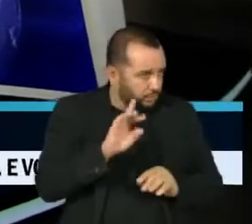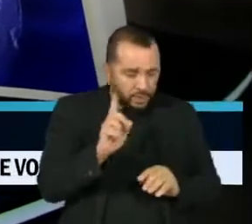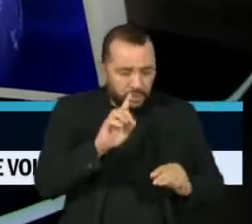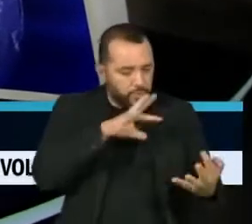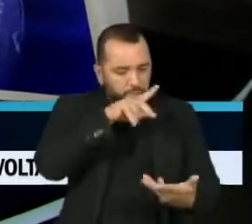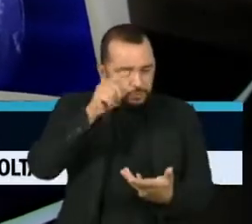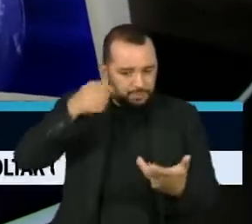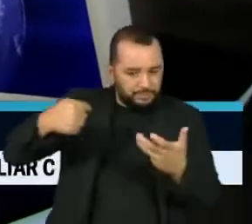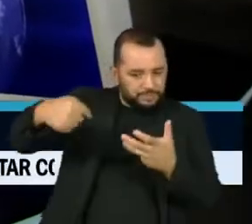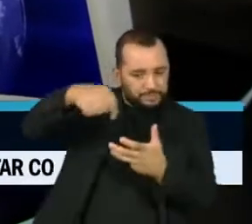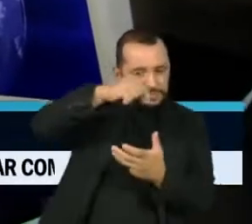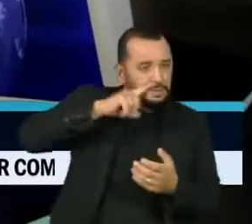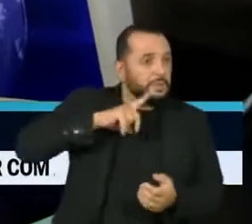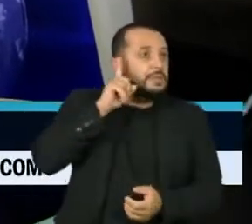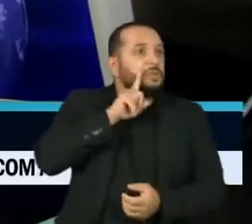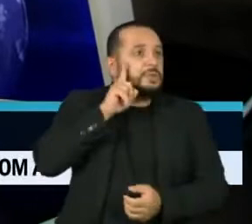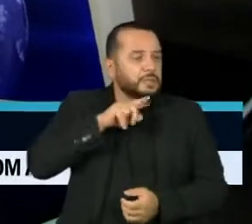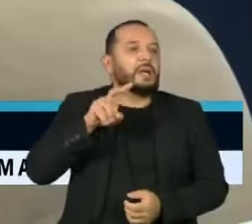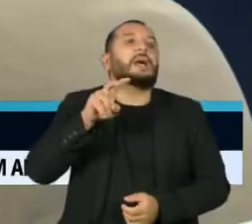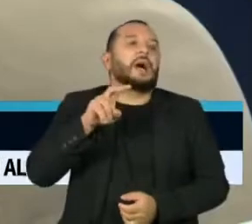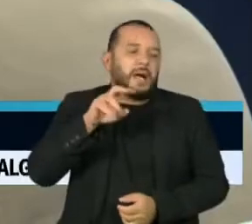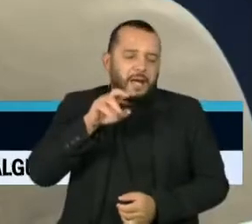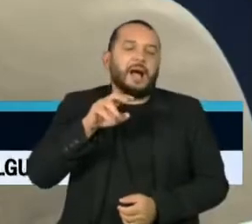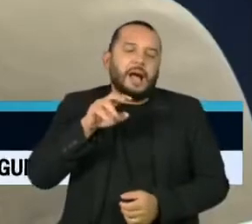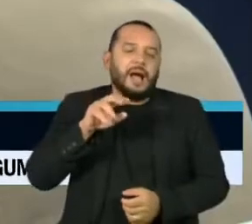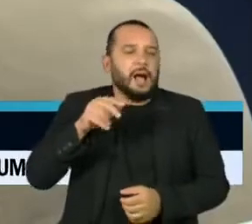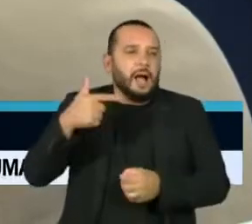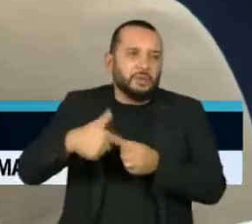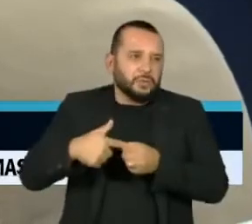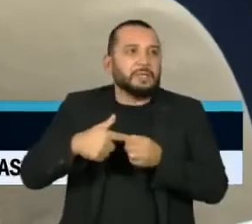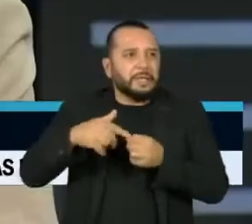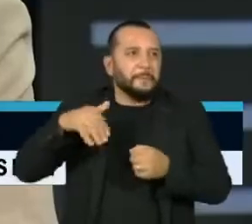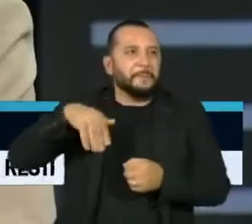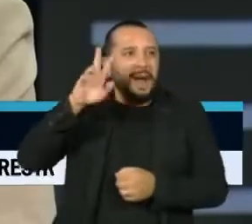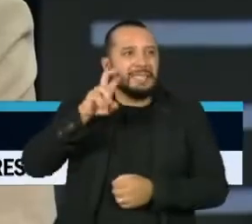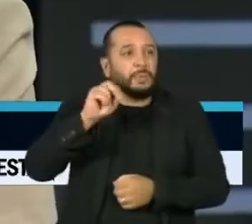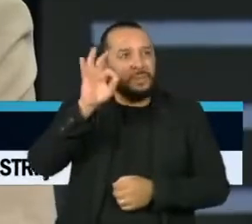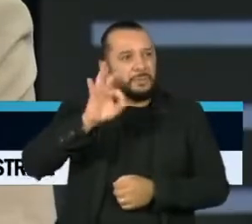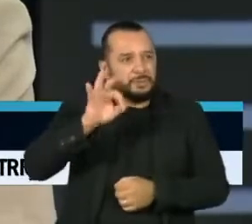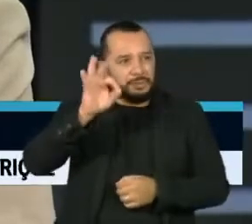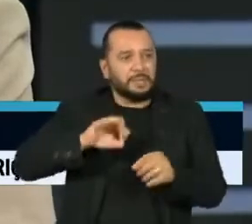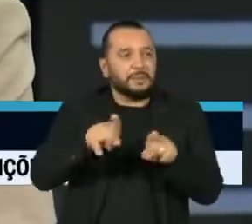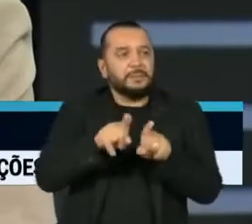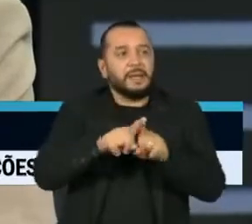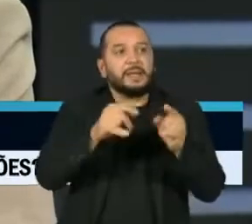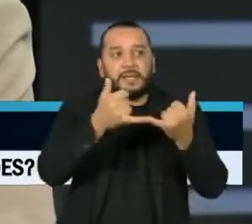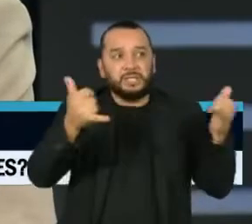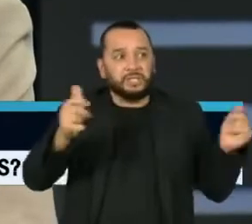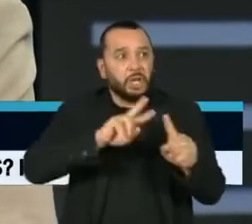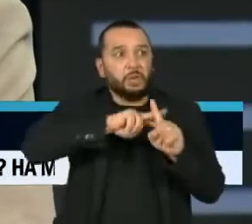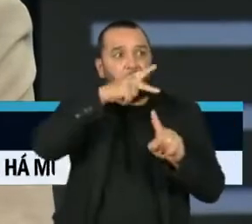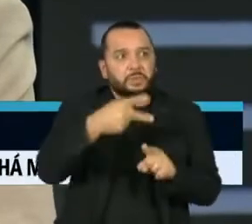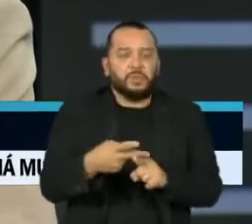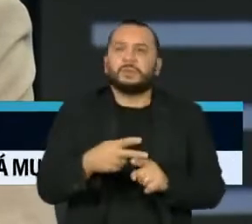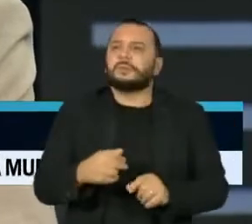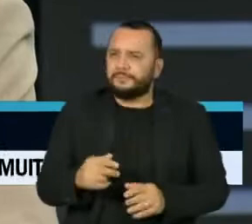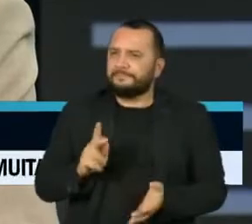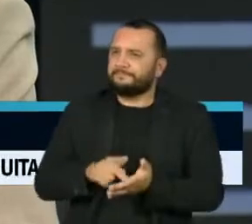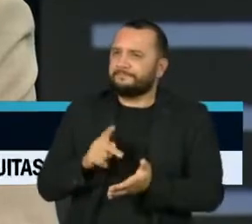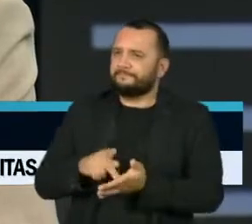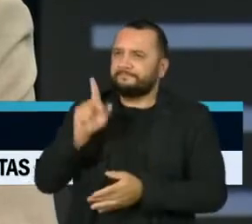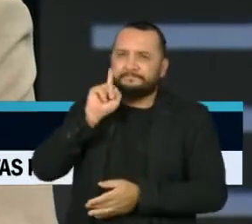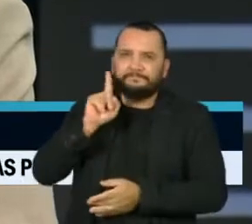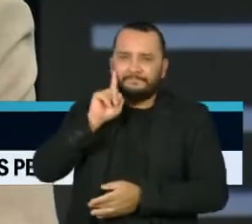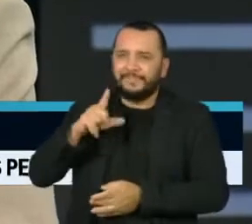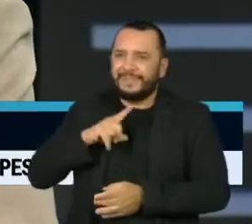100% pão subiu mais de cinquenta por cento energia dobrou os Estados Unidos tiveram a maior inflação dos últimos